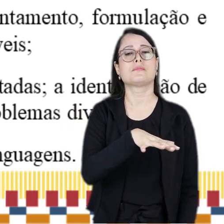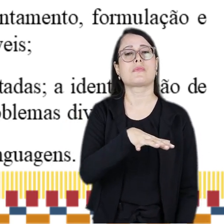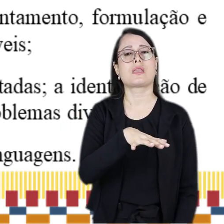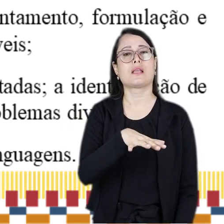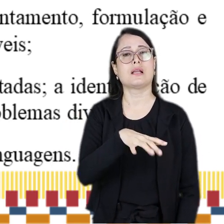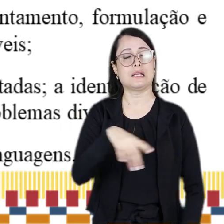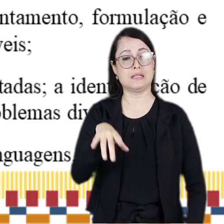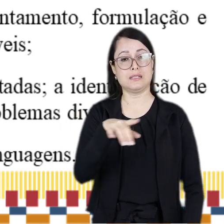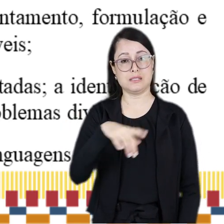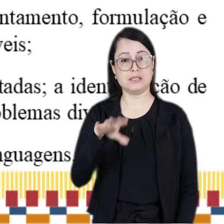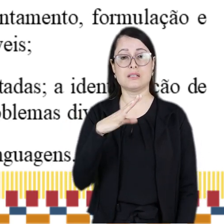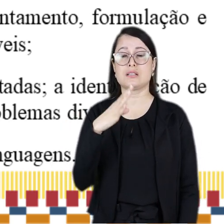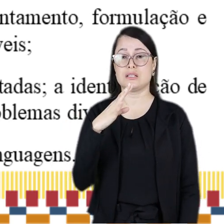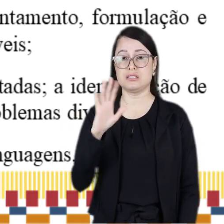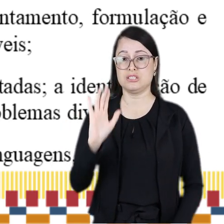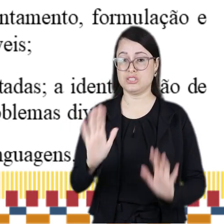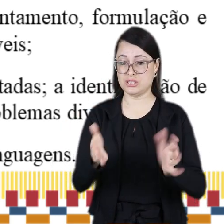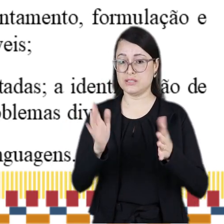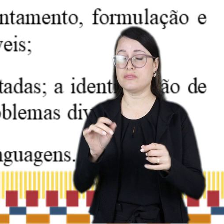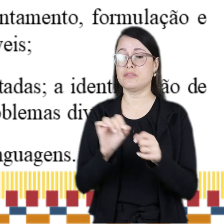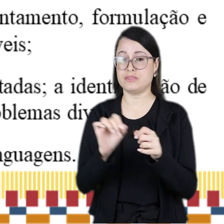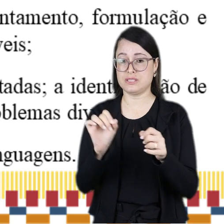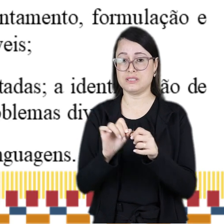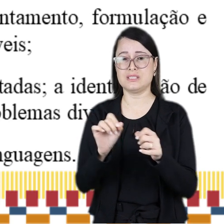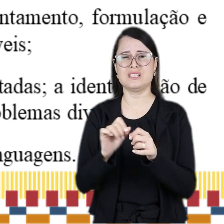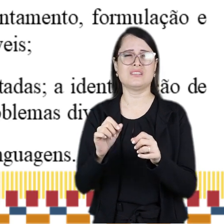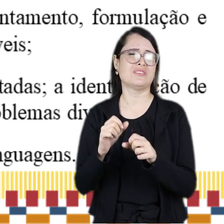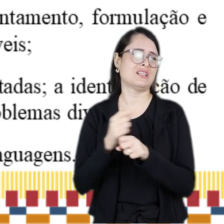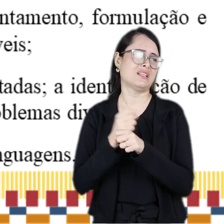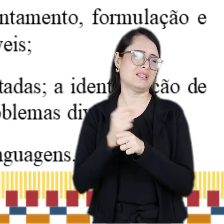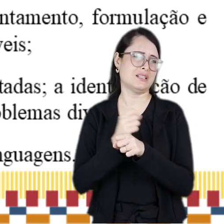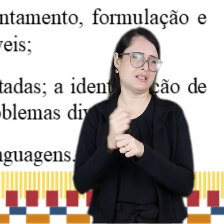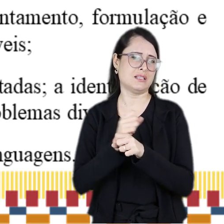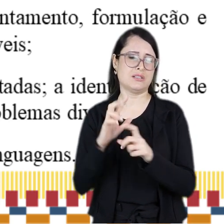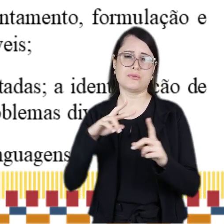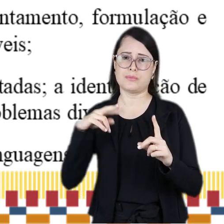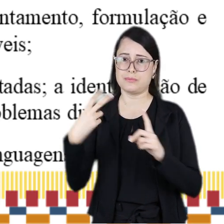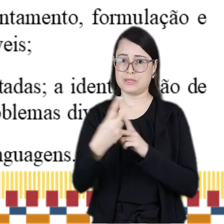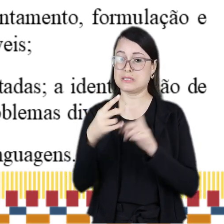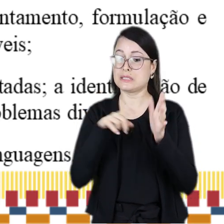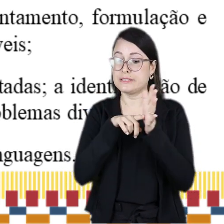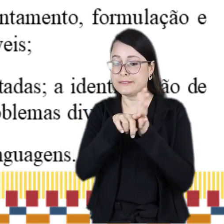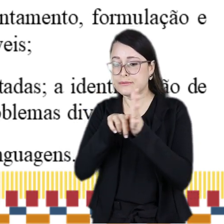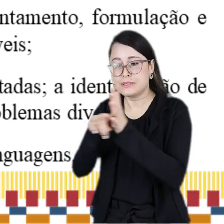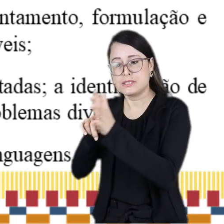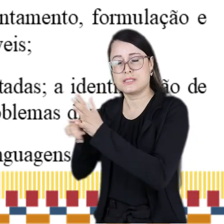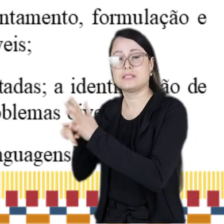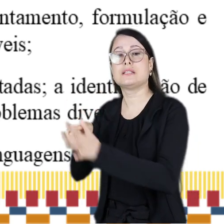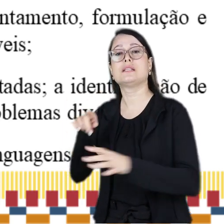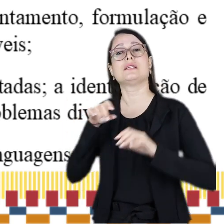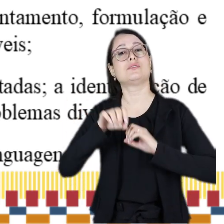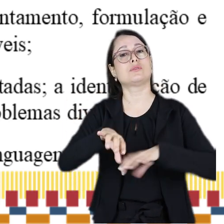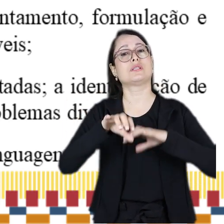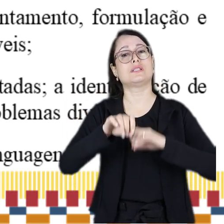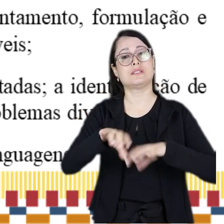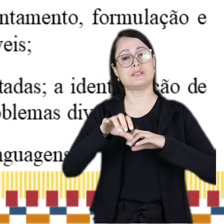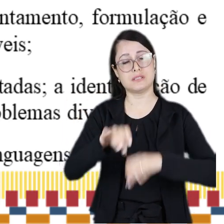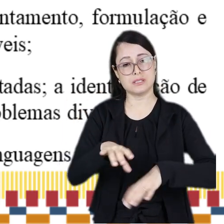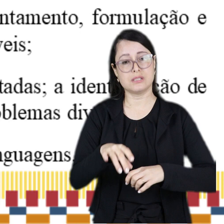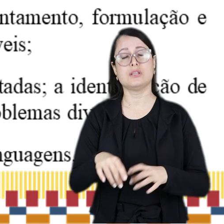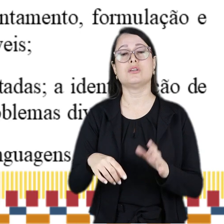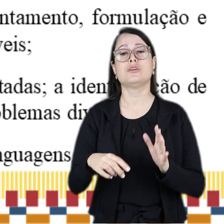a gente já vem fazendo há tanto tempo, né? Numa perspectiva investigativa da educação, mobilizadora de metodologias